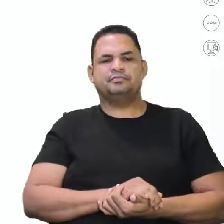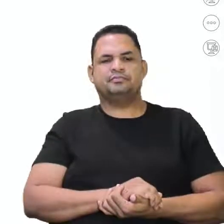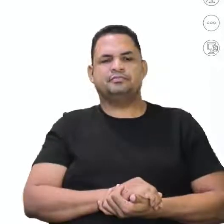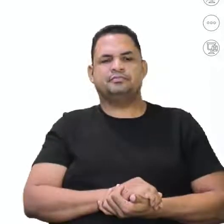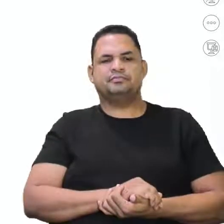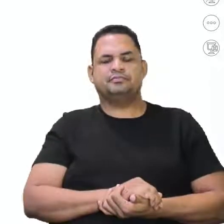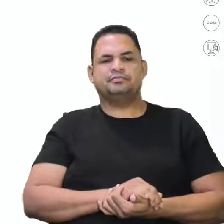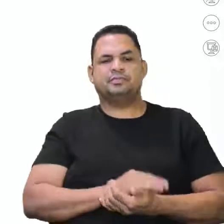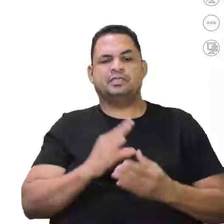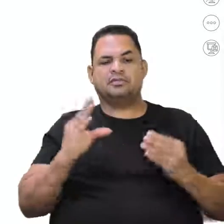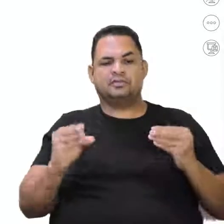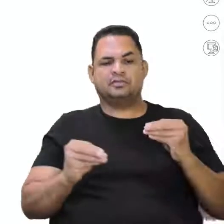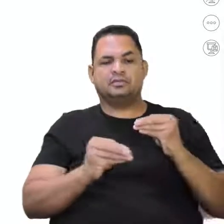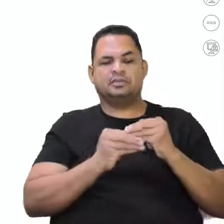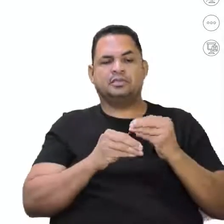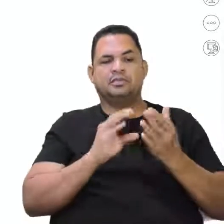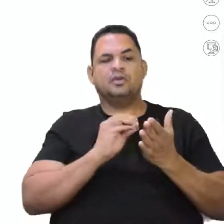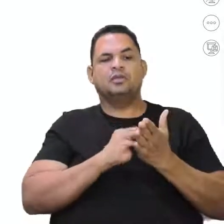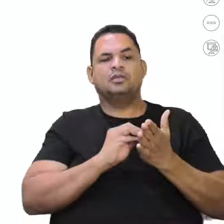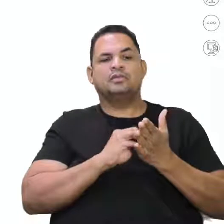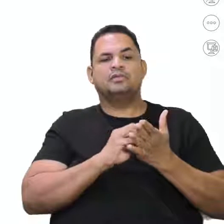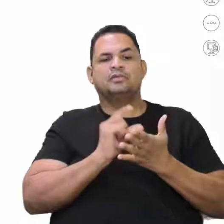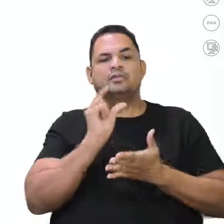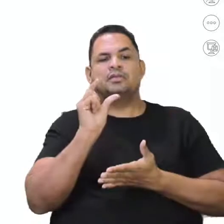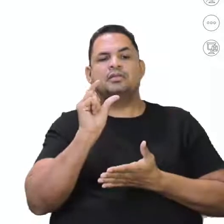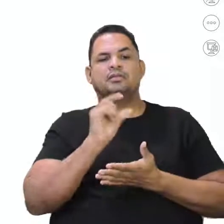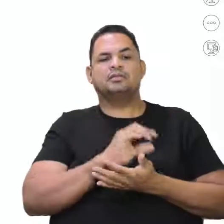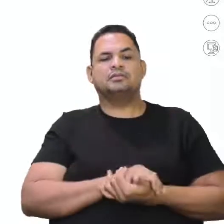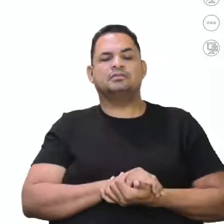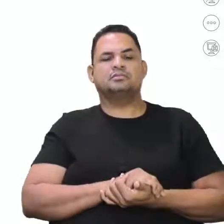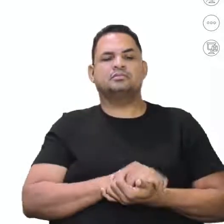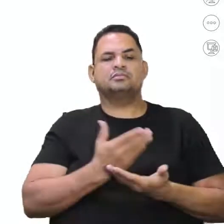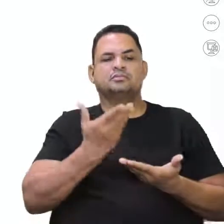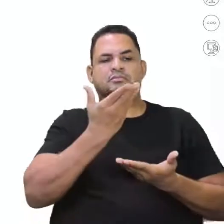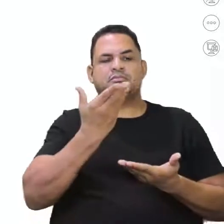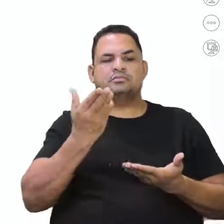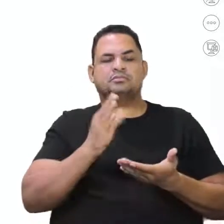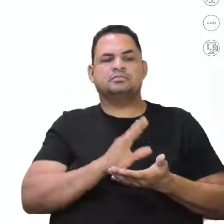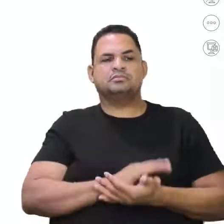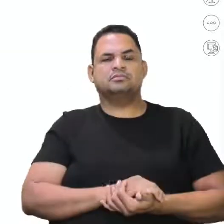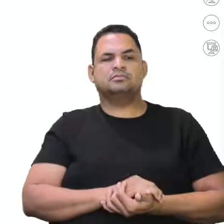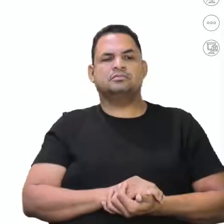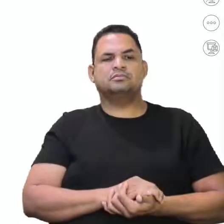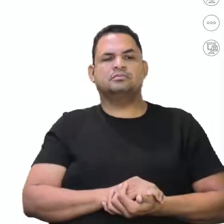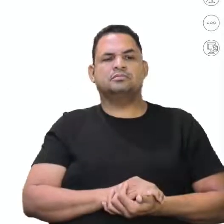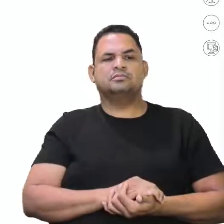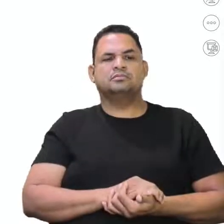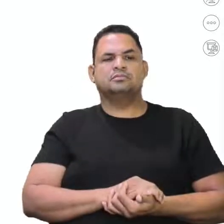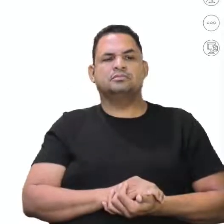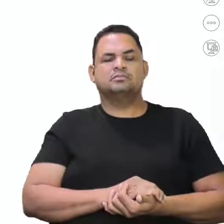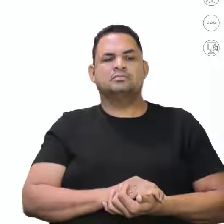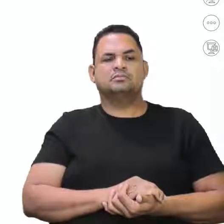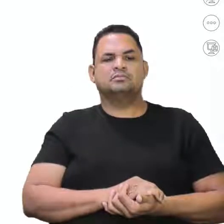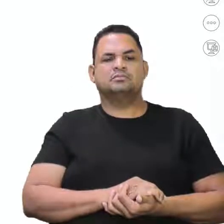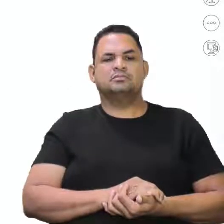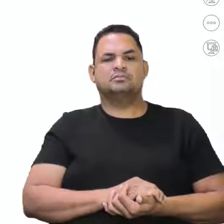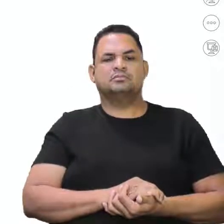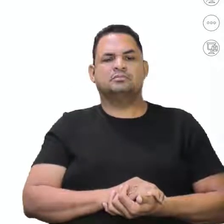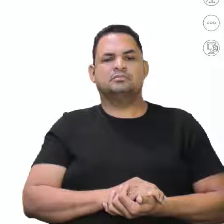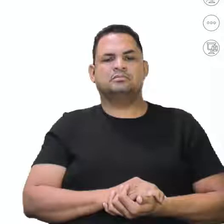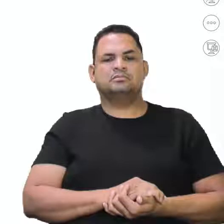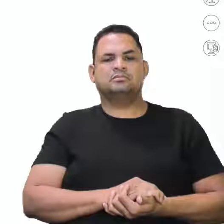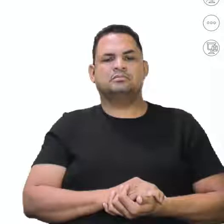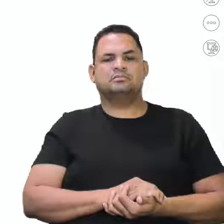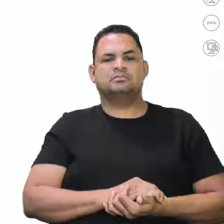essa parte que você vai completar. Qual seria o que você completaria aí? Is still a